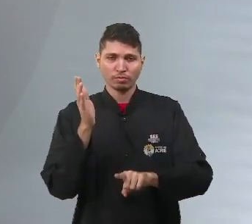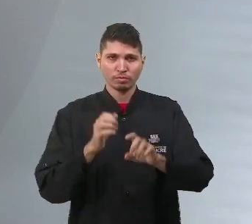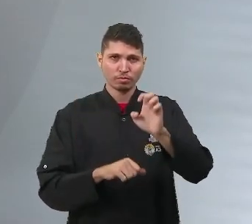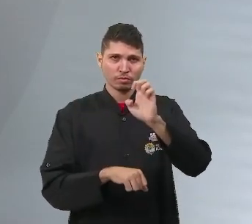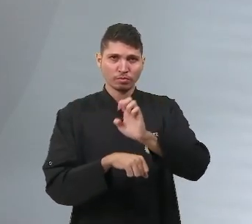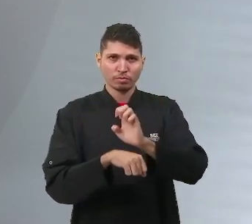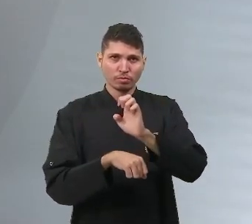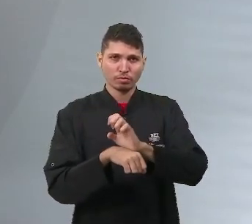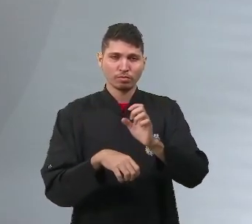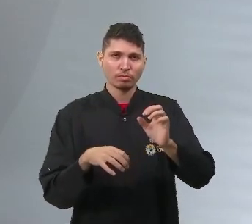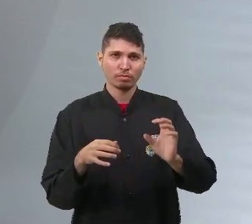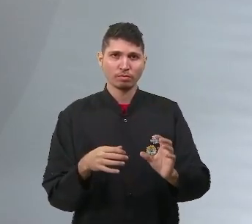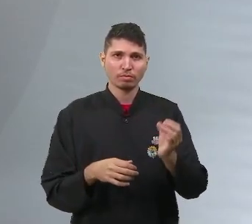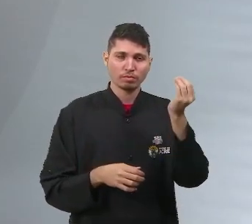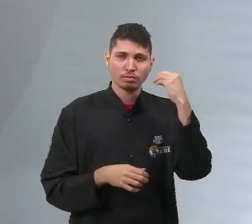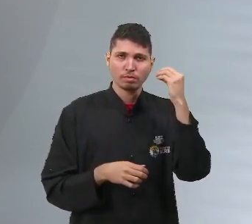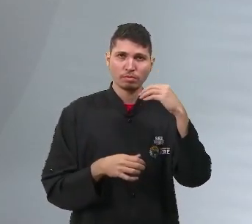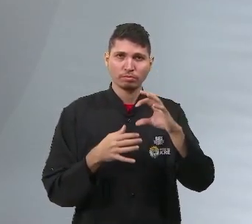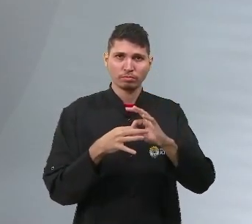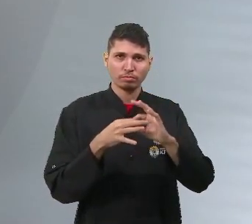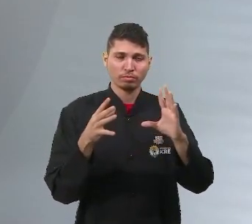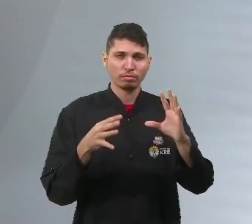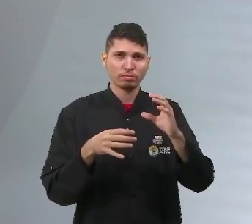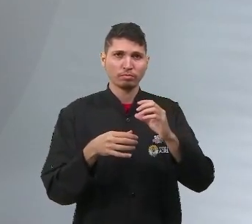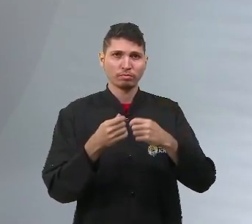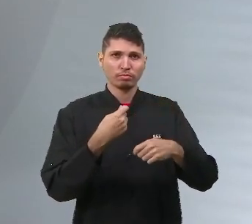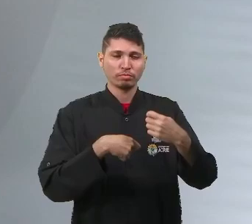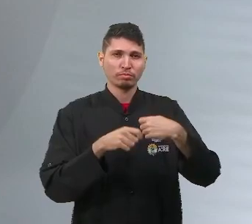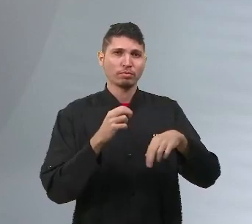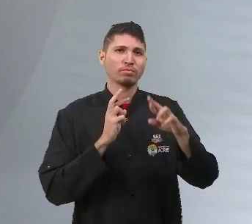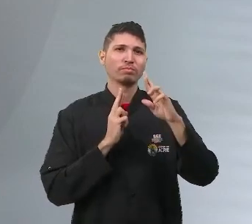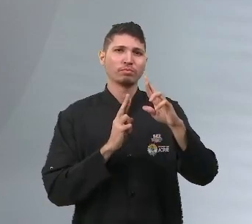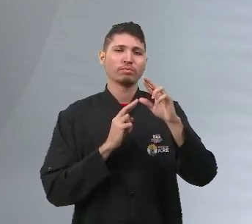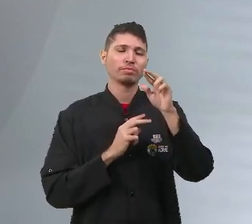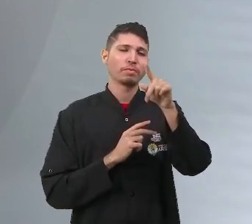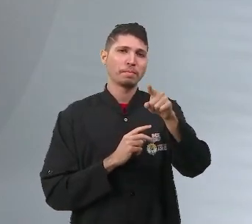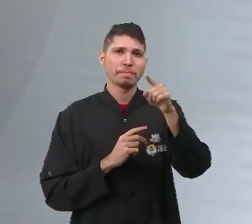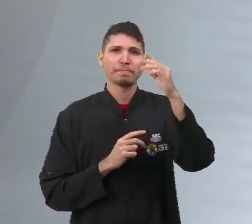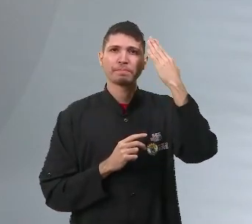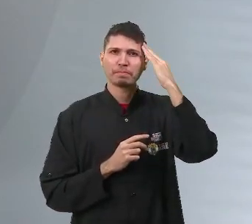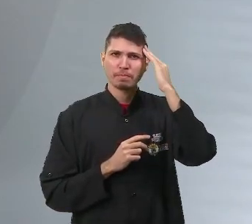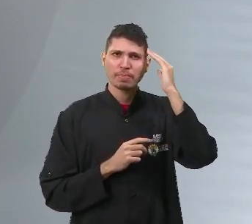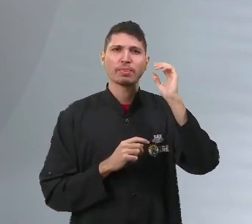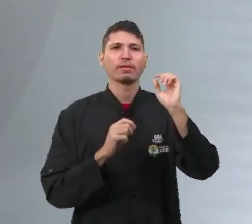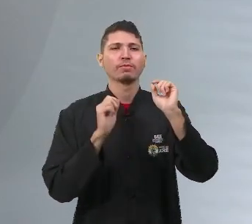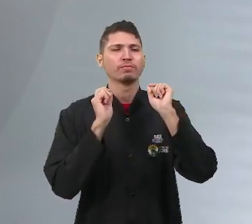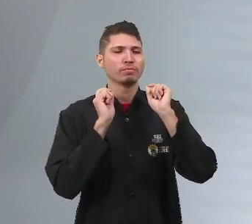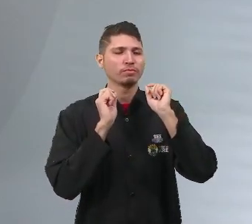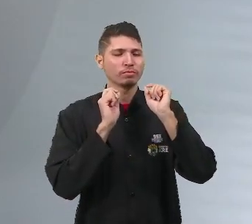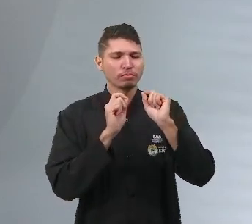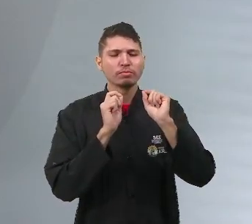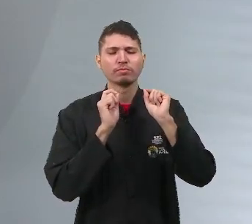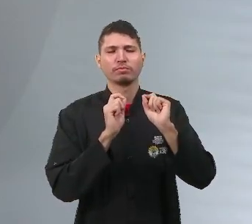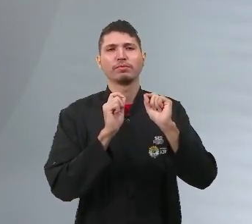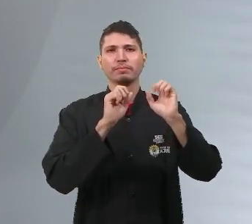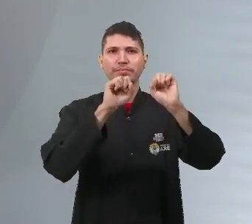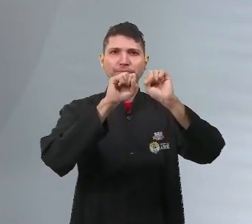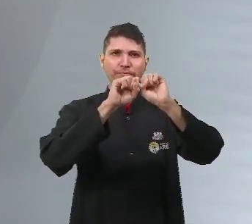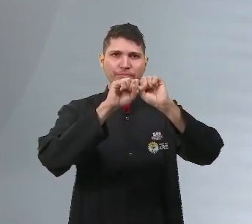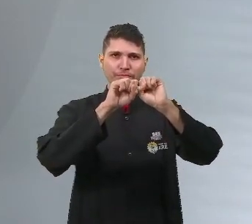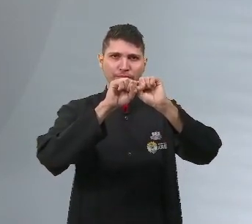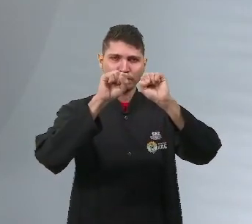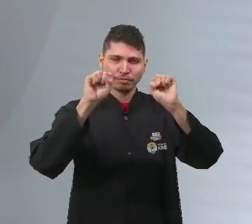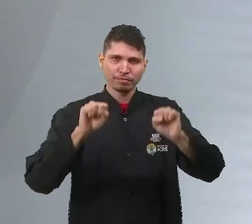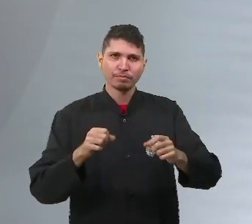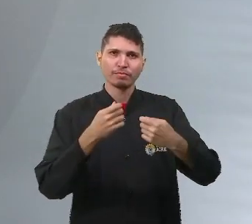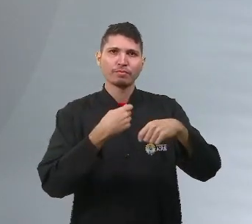o liberalismo econômico. Ok? Então, espero que vocês tenham entendido o que é o mercantilismo, busquem se aprofundar, né, saber